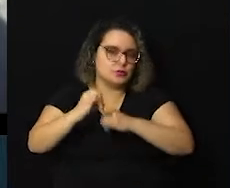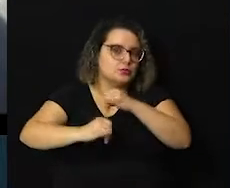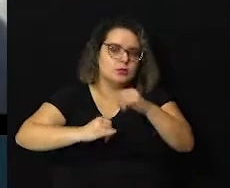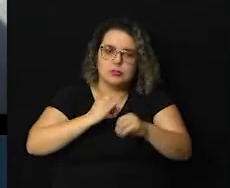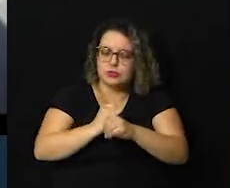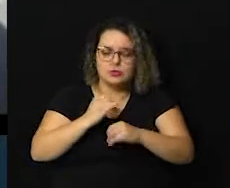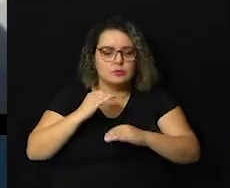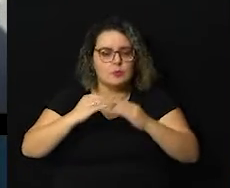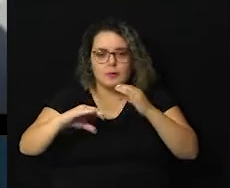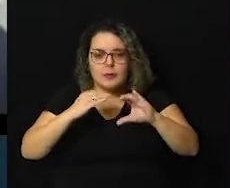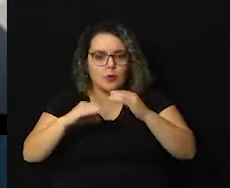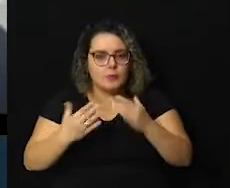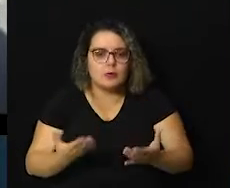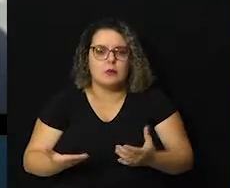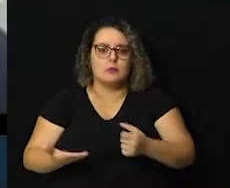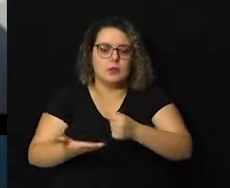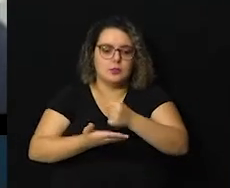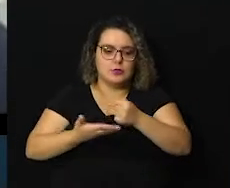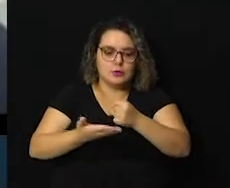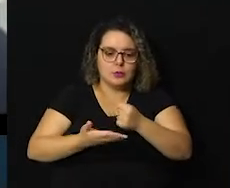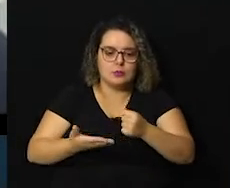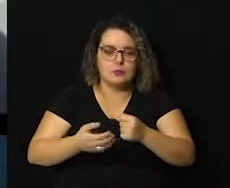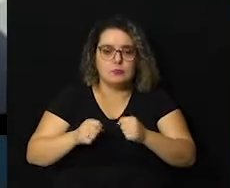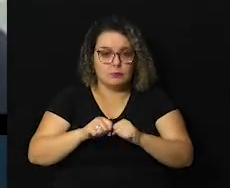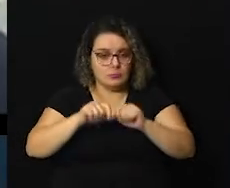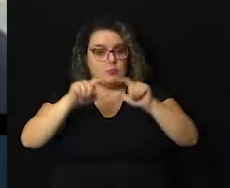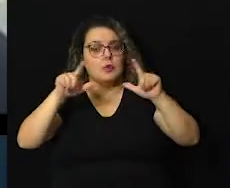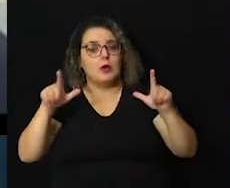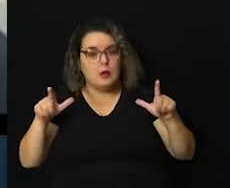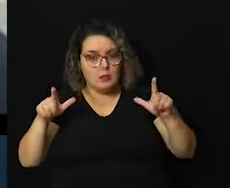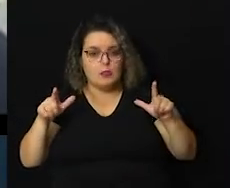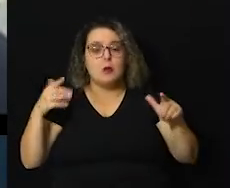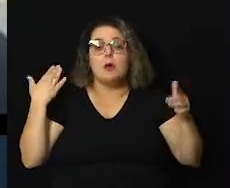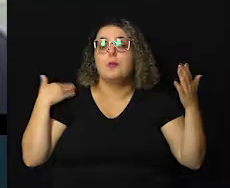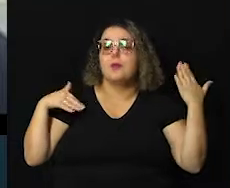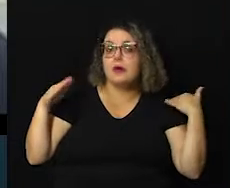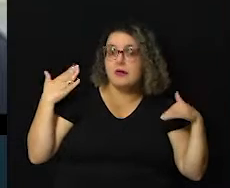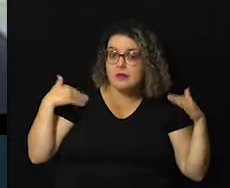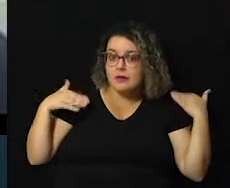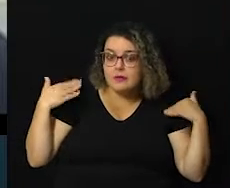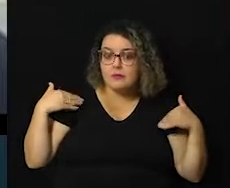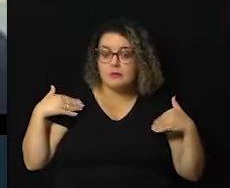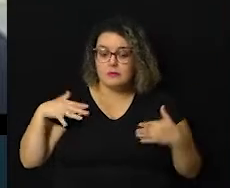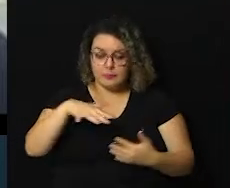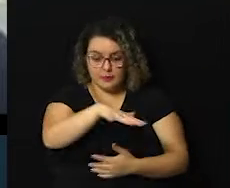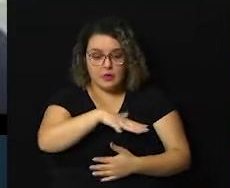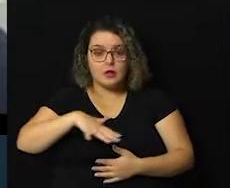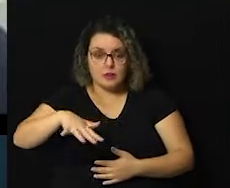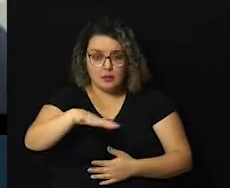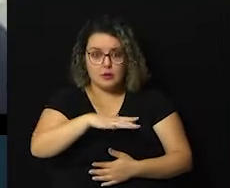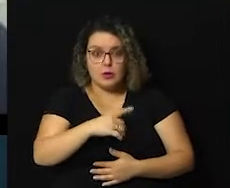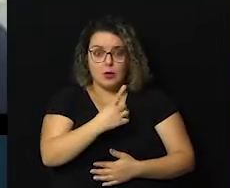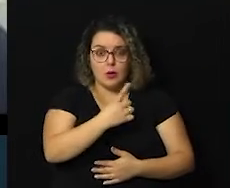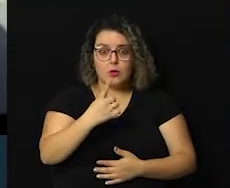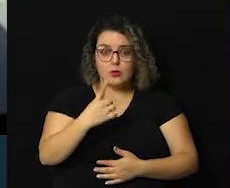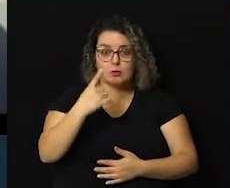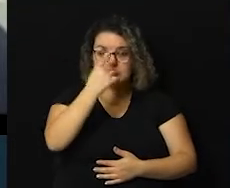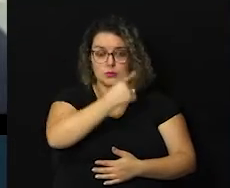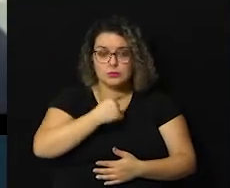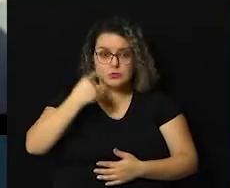preciso um ponto de internet para mim comunicar Então hoje basicamente eu tirei minha amanhã para fazer um passeio aqui pô pela região